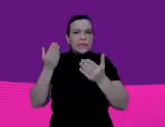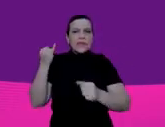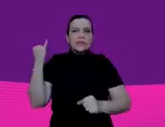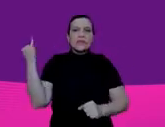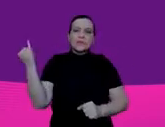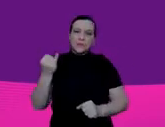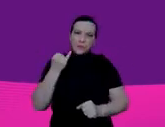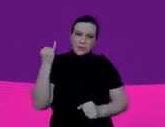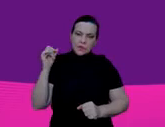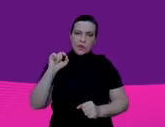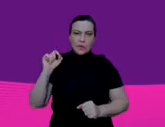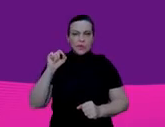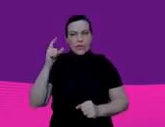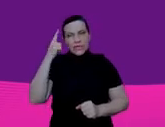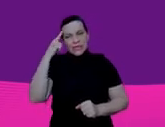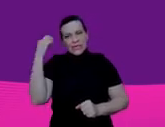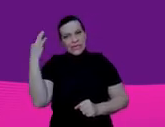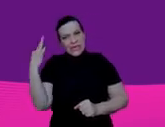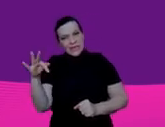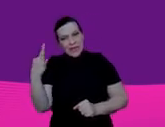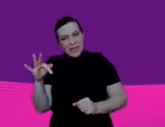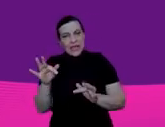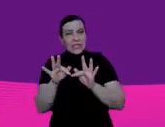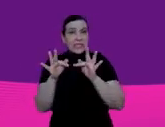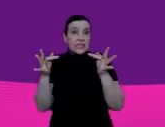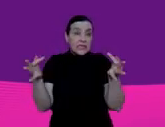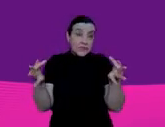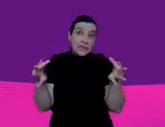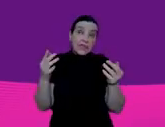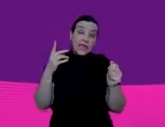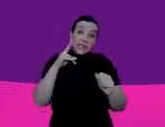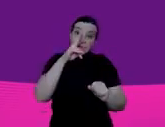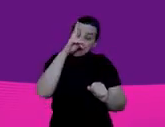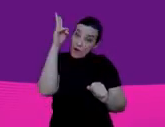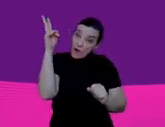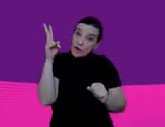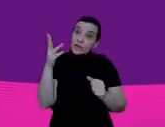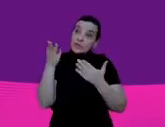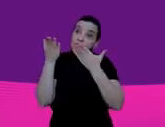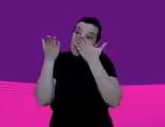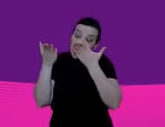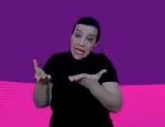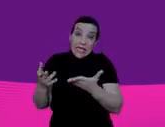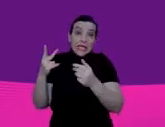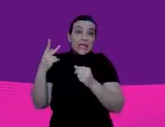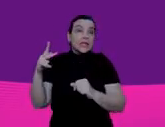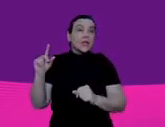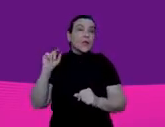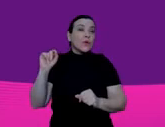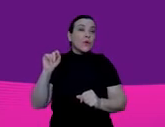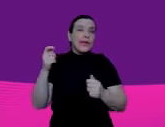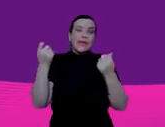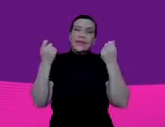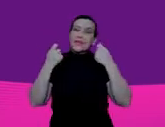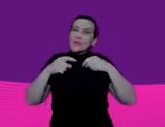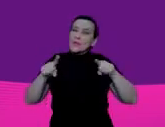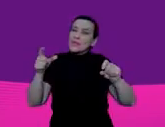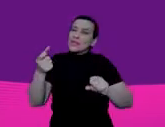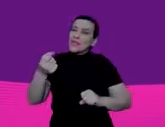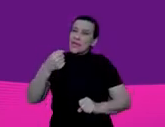seja das mais comuns primárias. Dar opções para que esses pacientes não precisem receber o opioide, porque existem opções